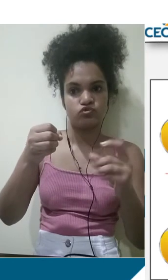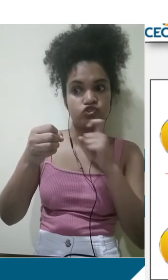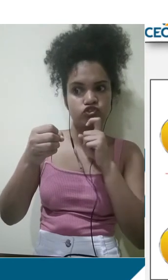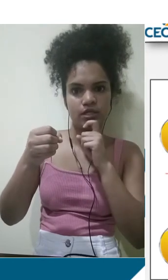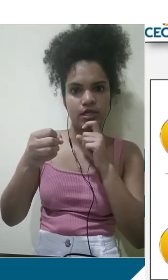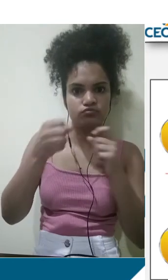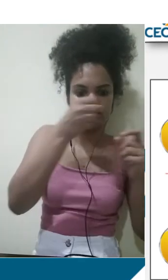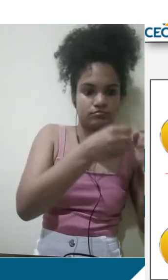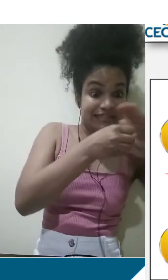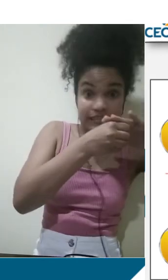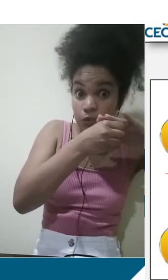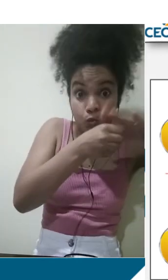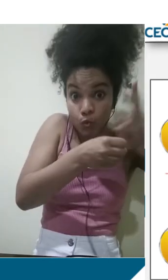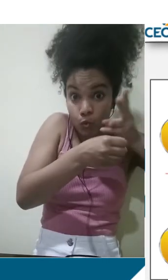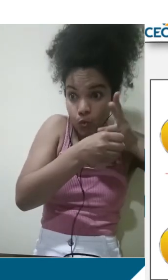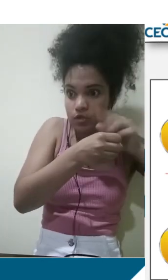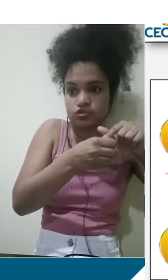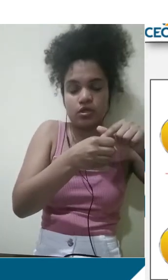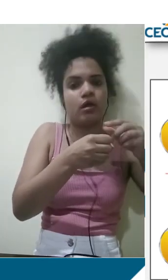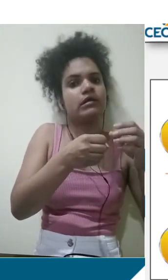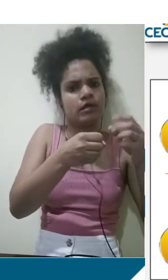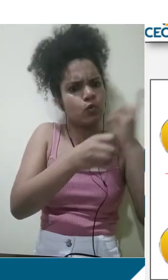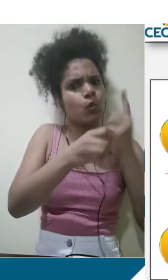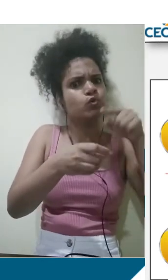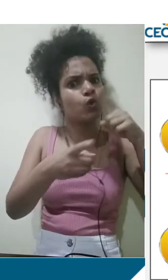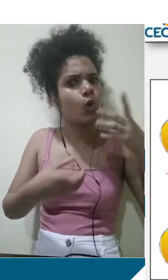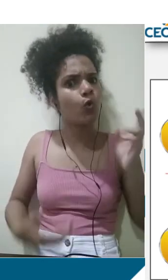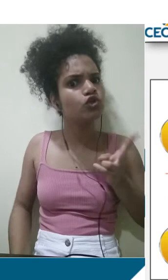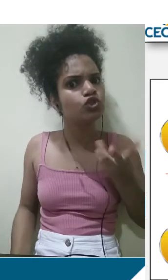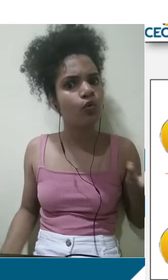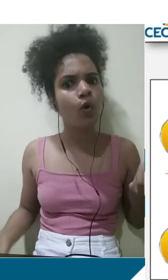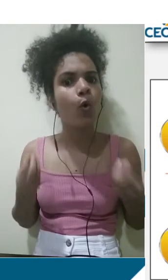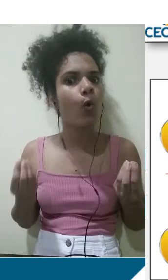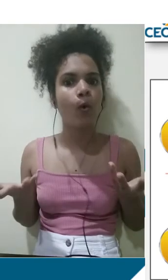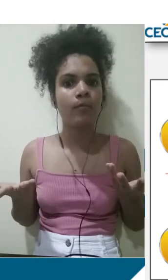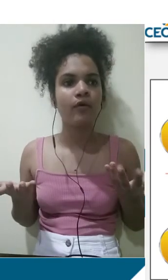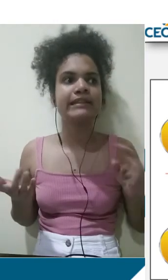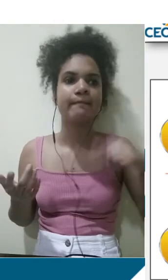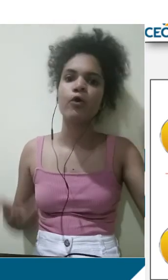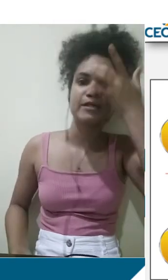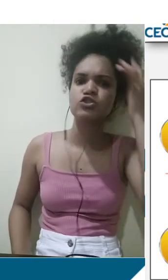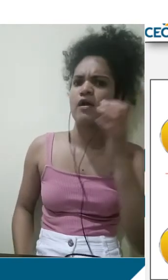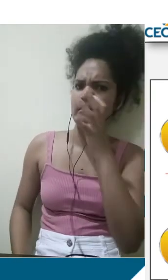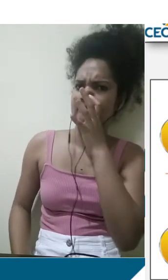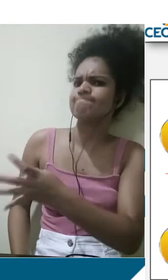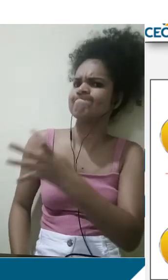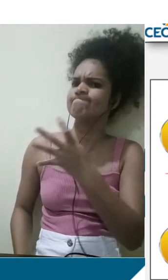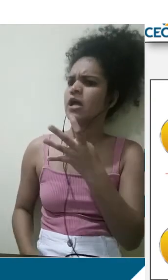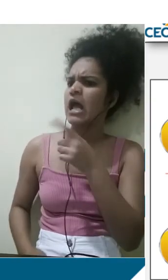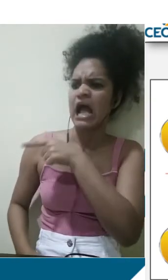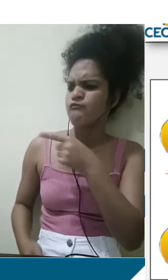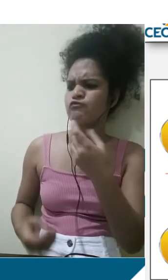presença de micro-organismos. Esse trabalho do Needham, mais tarde, seria criticado por ele não ter aquecido